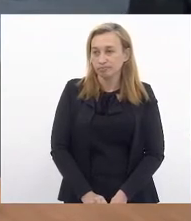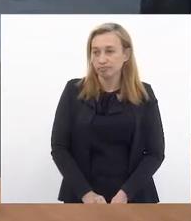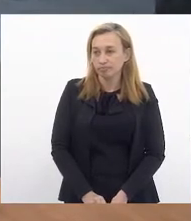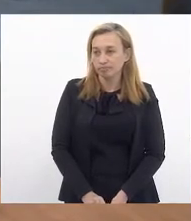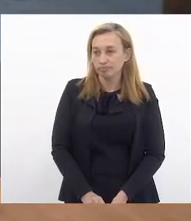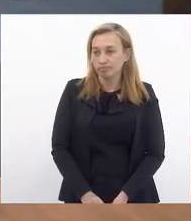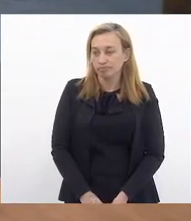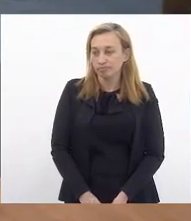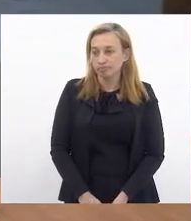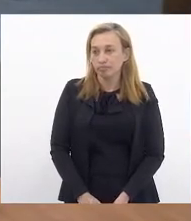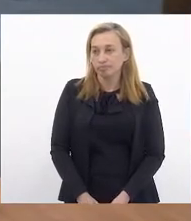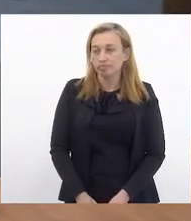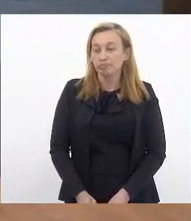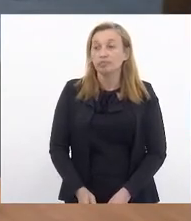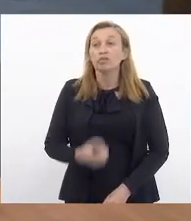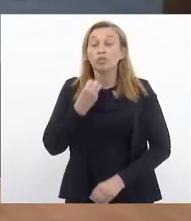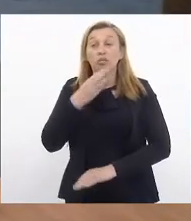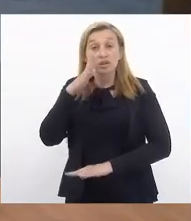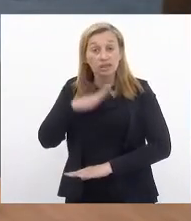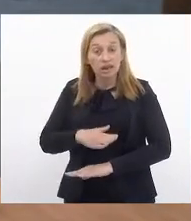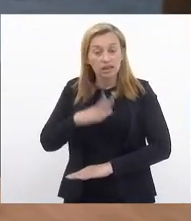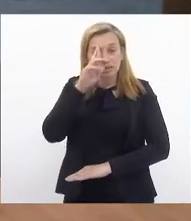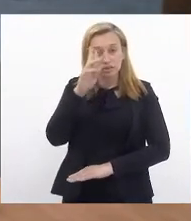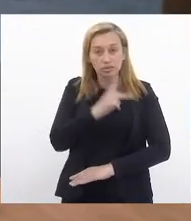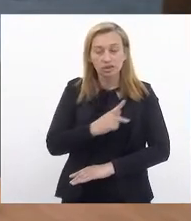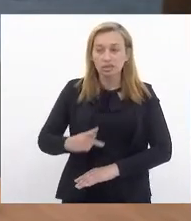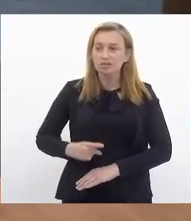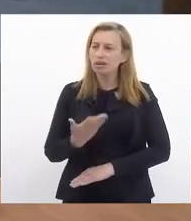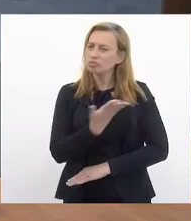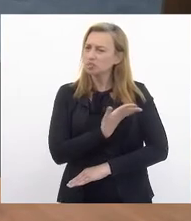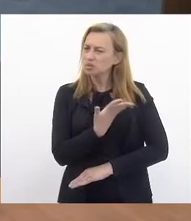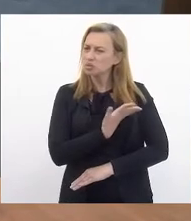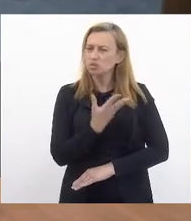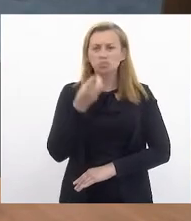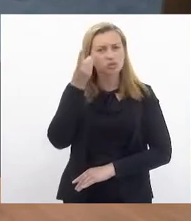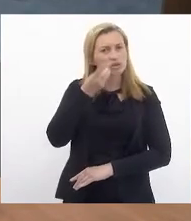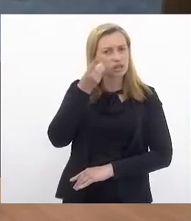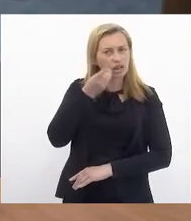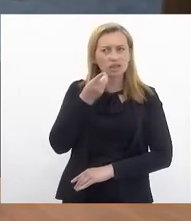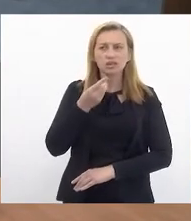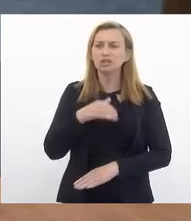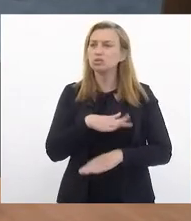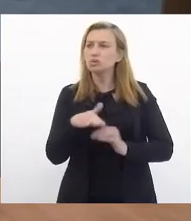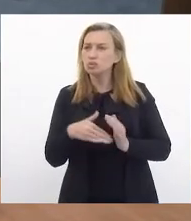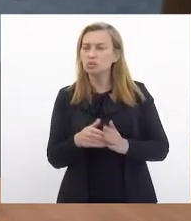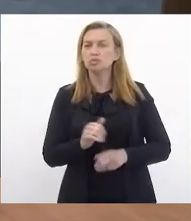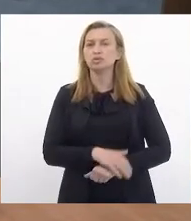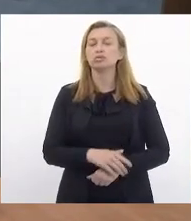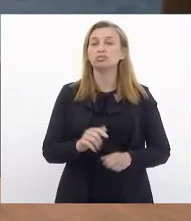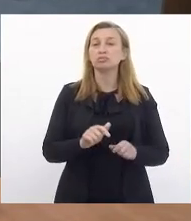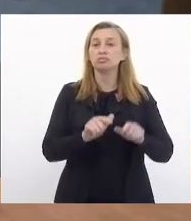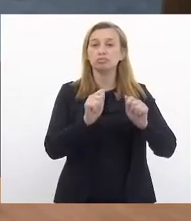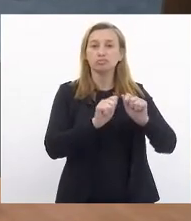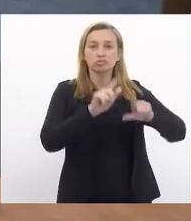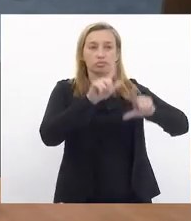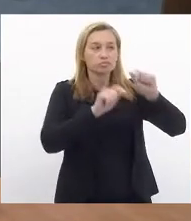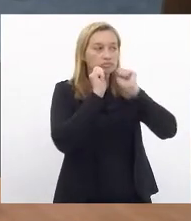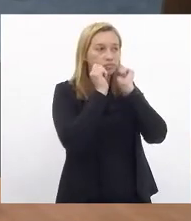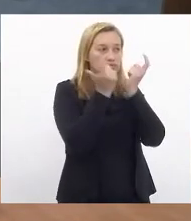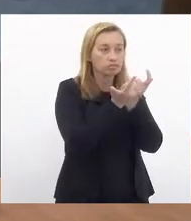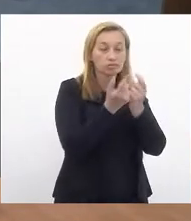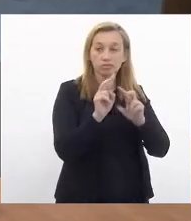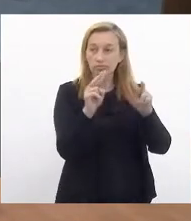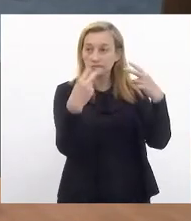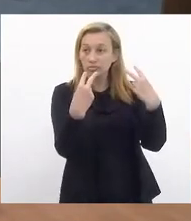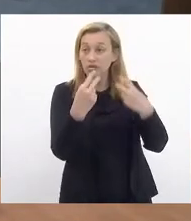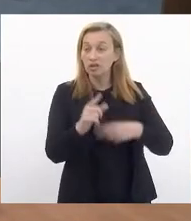boa tarde presidente novos colegas parlamentares público presente quem nos assiste pela TV ALEGES